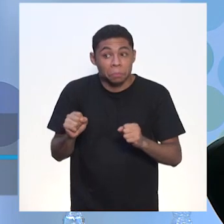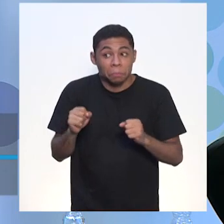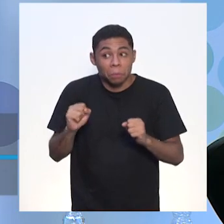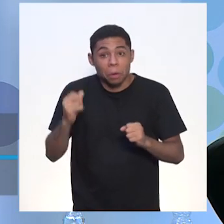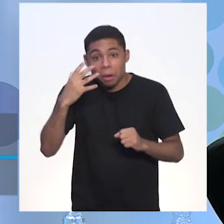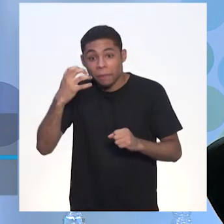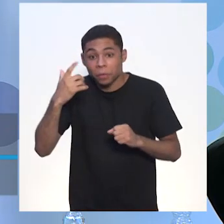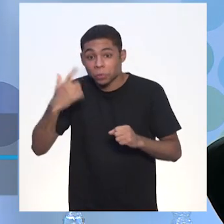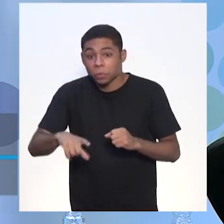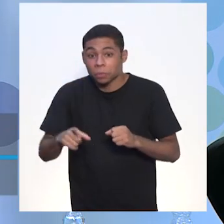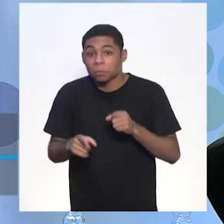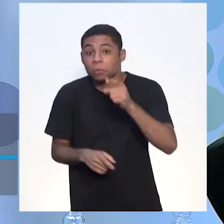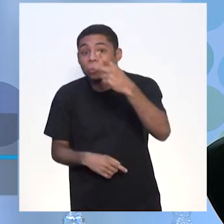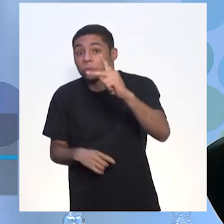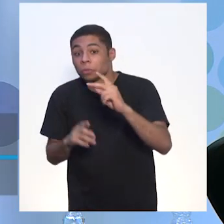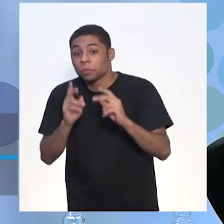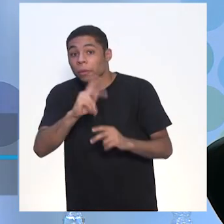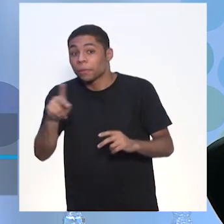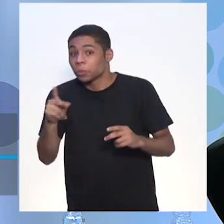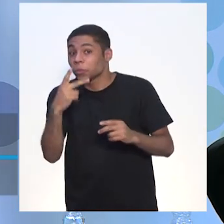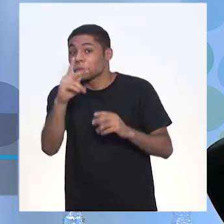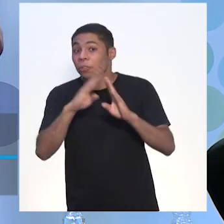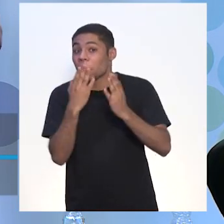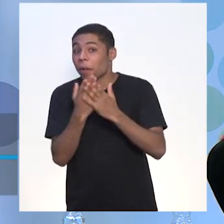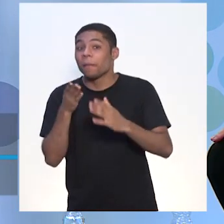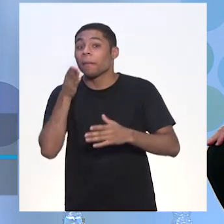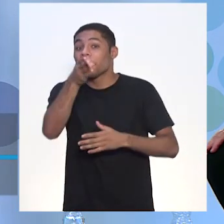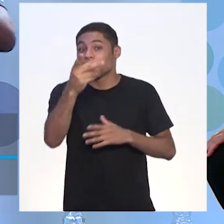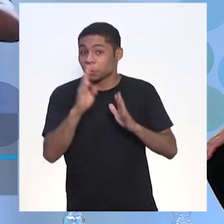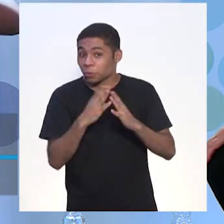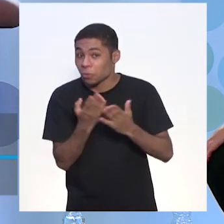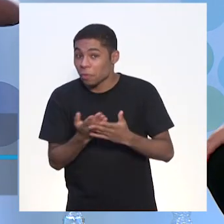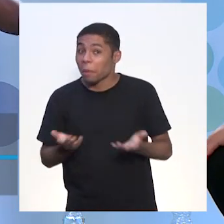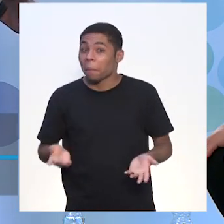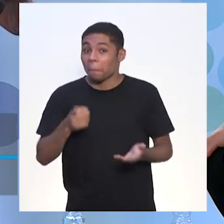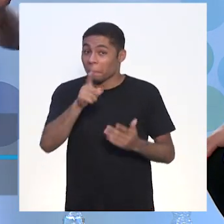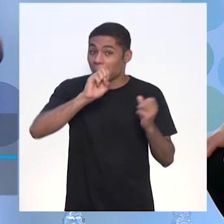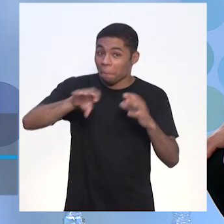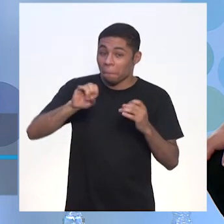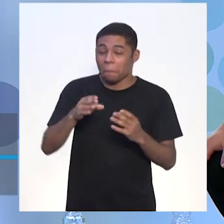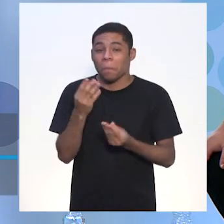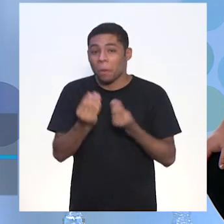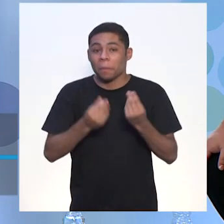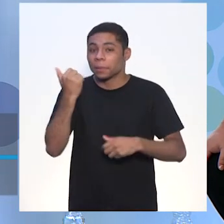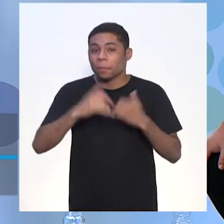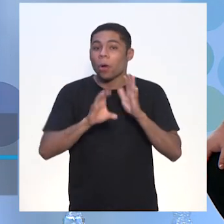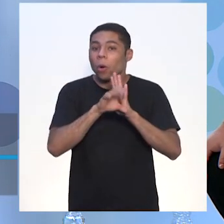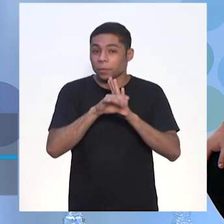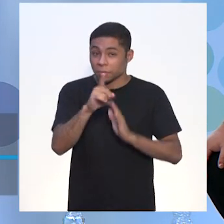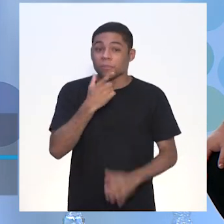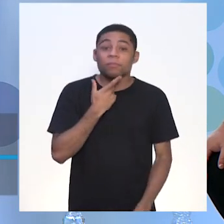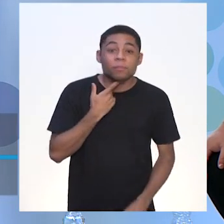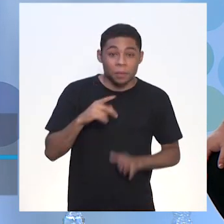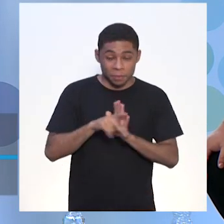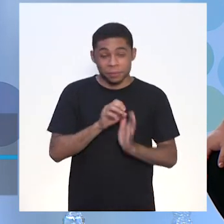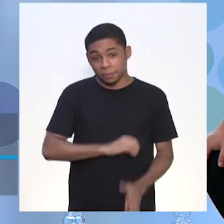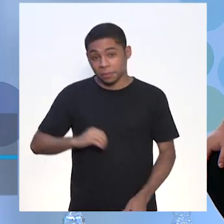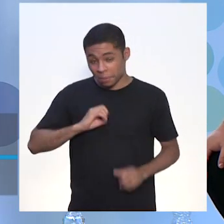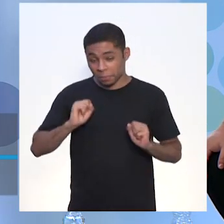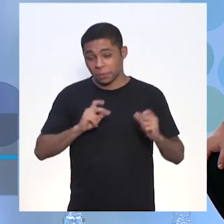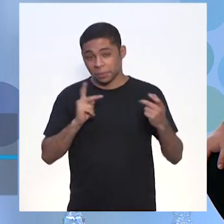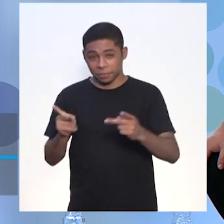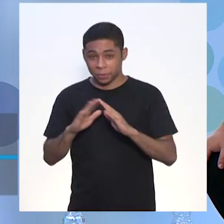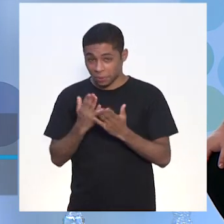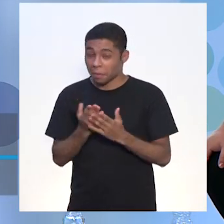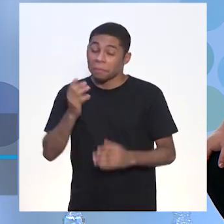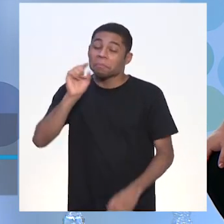aí na sua escola, hein, professor? Já pensou nisso? Nós vamos aí, você dando a aula, explicando aí conceitos que você tem vontade. O Centro de Mídia pode visitar aí na sua